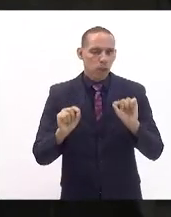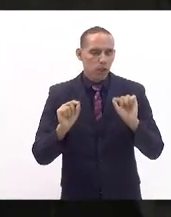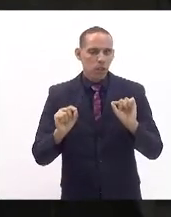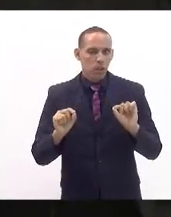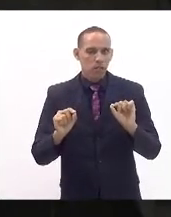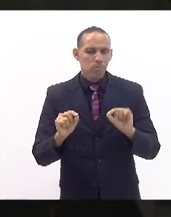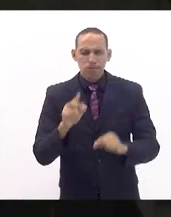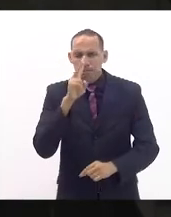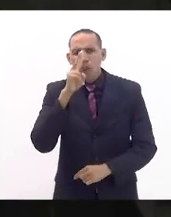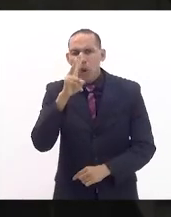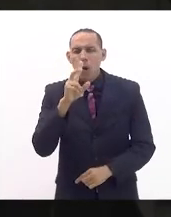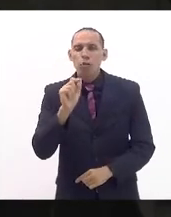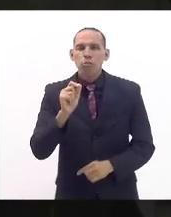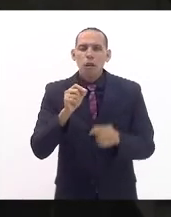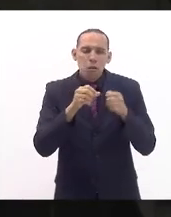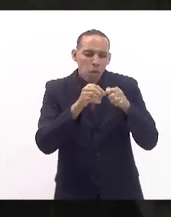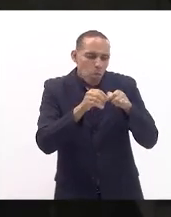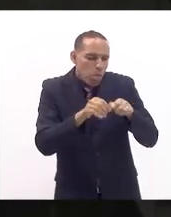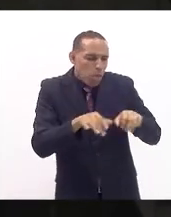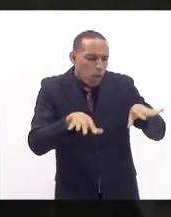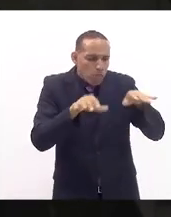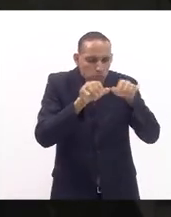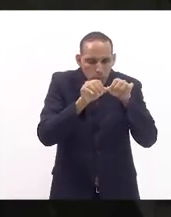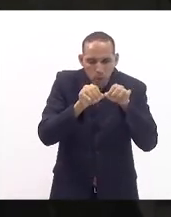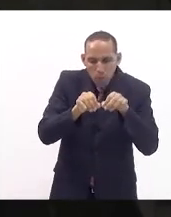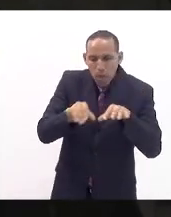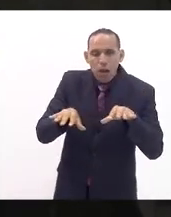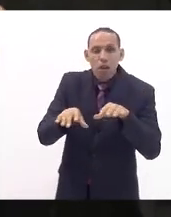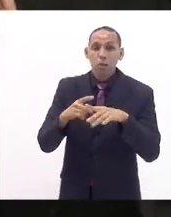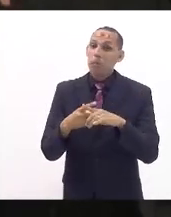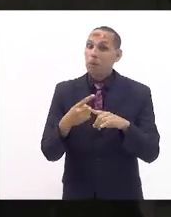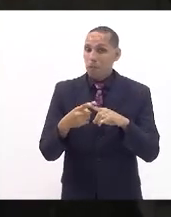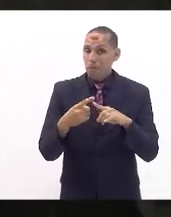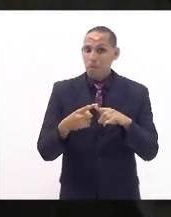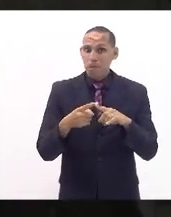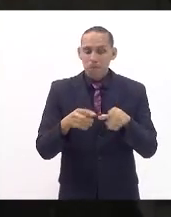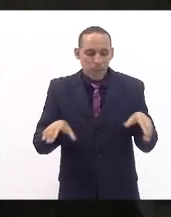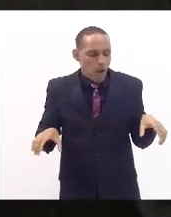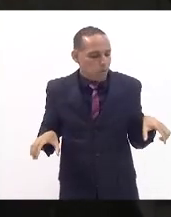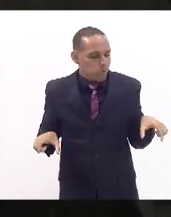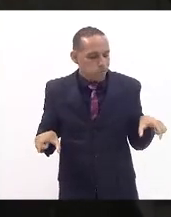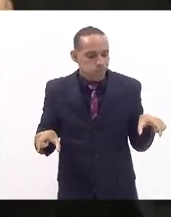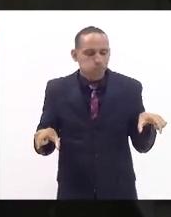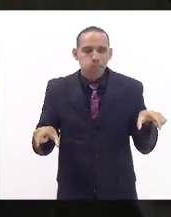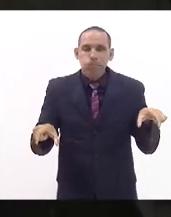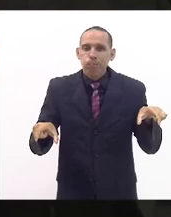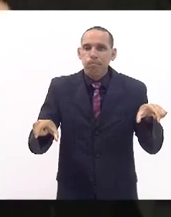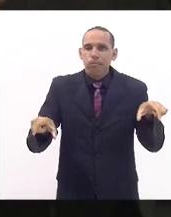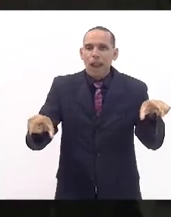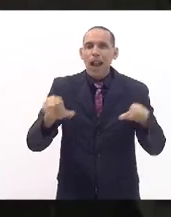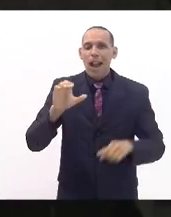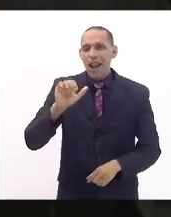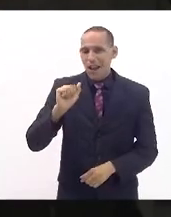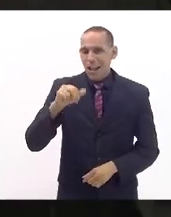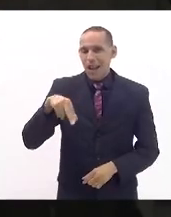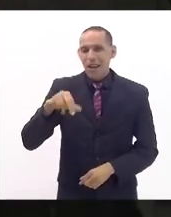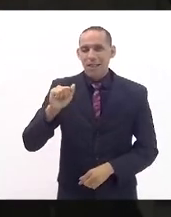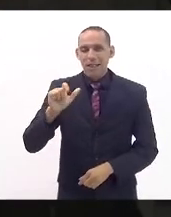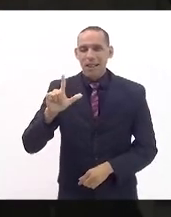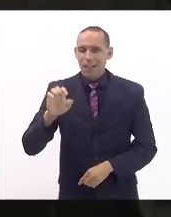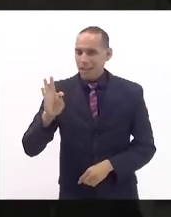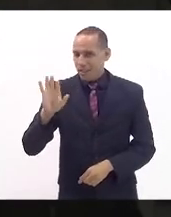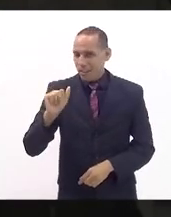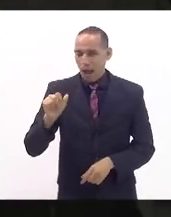fortíssima deterioração, porque as canaletas laterais, a via